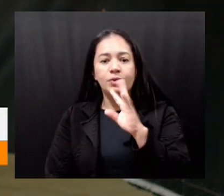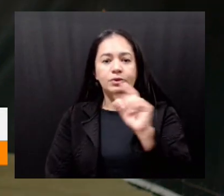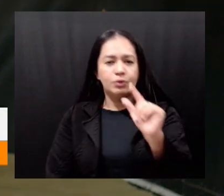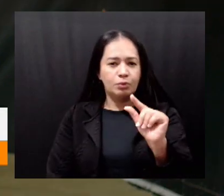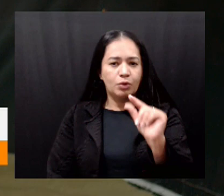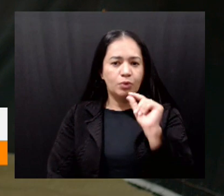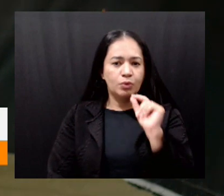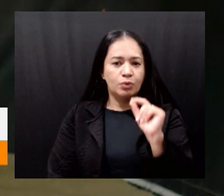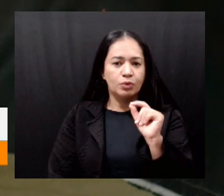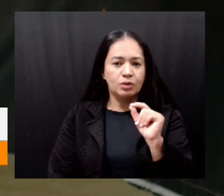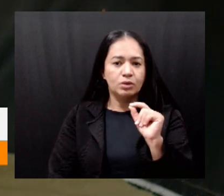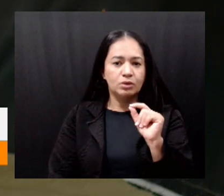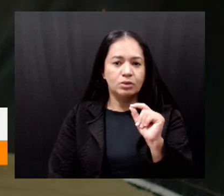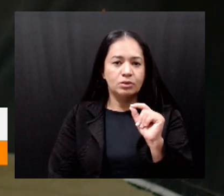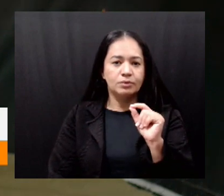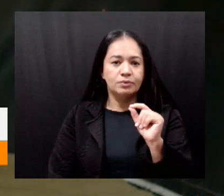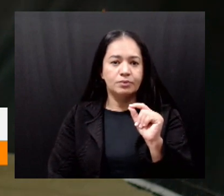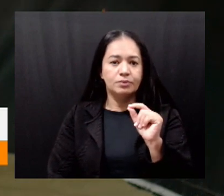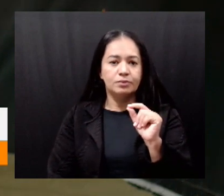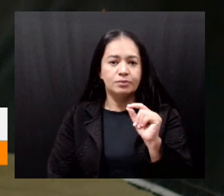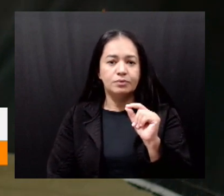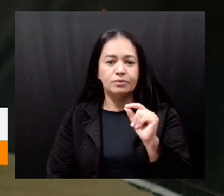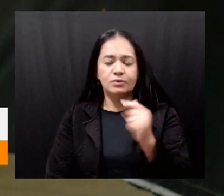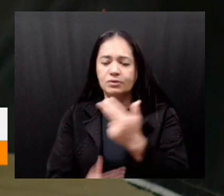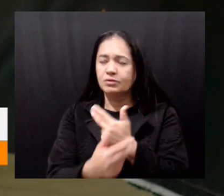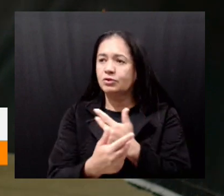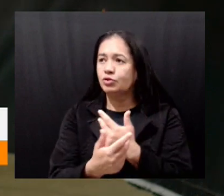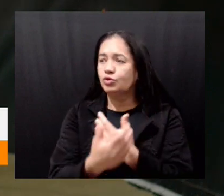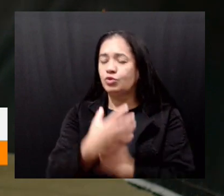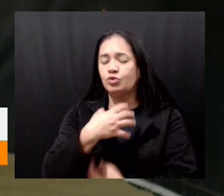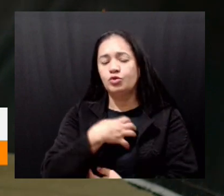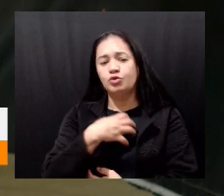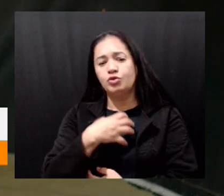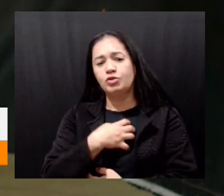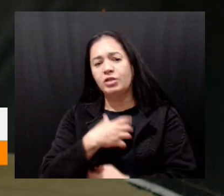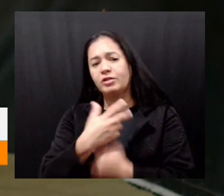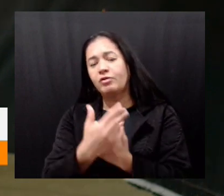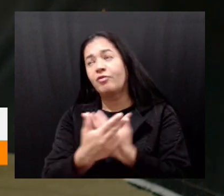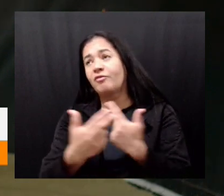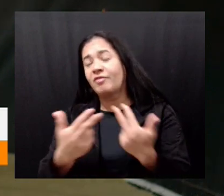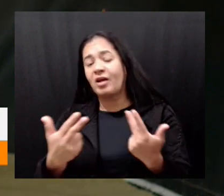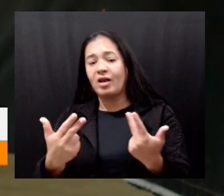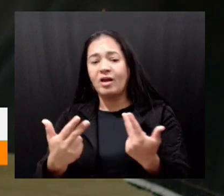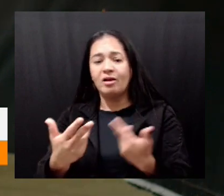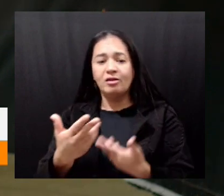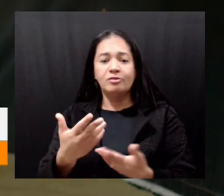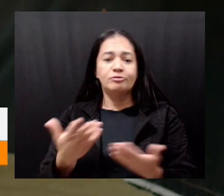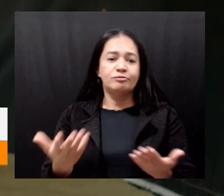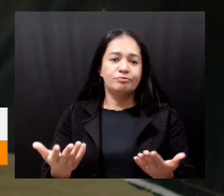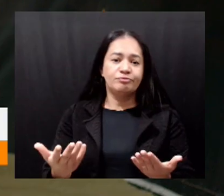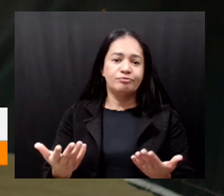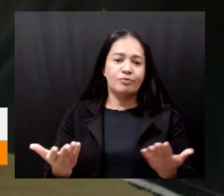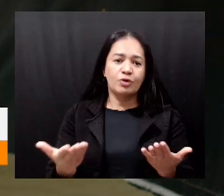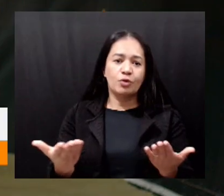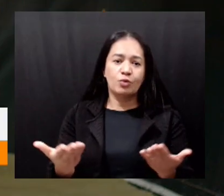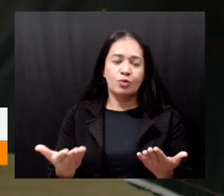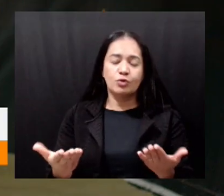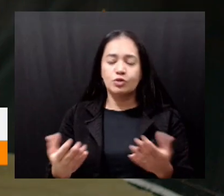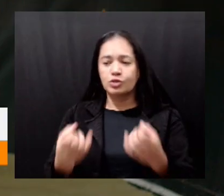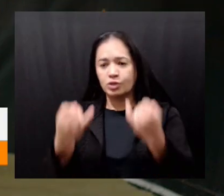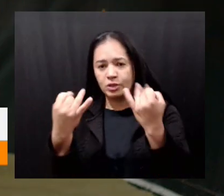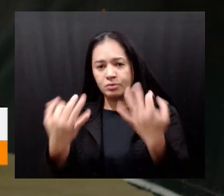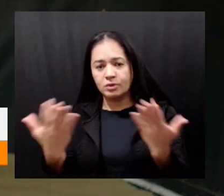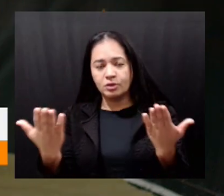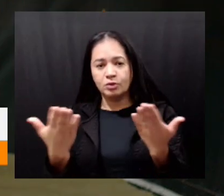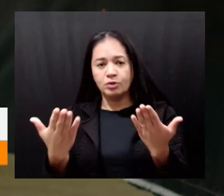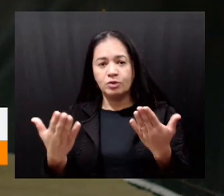hoje, né, das várias formas que a gente tem de lidar com a situação, nessa situação que a gente está comentando hoje aqui, né, abordando,